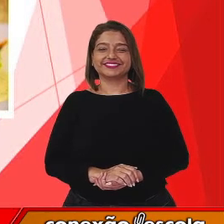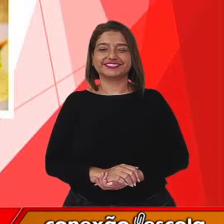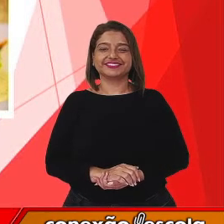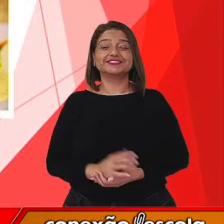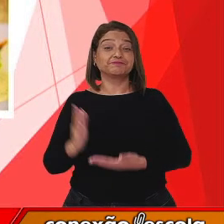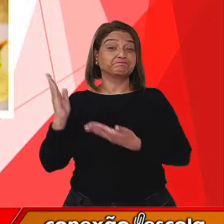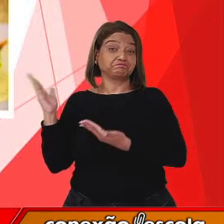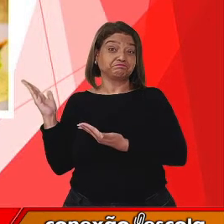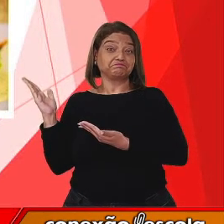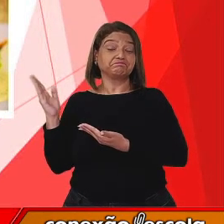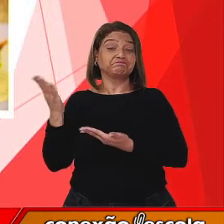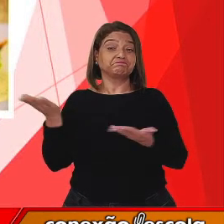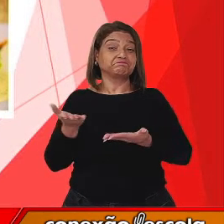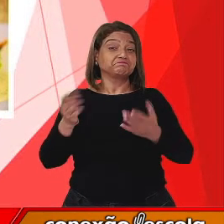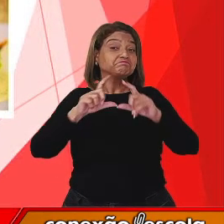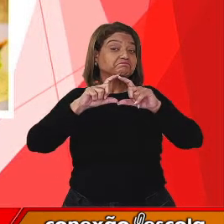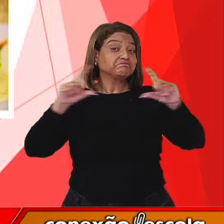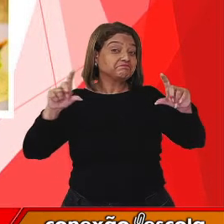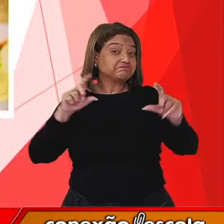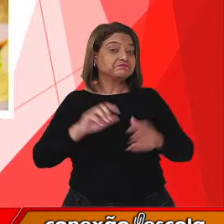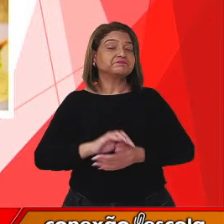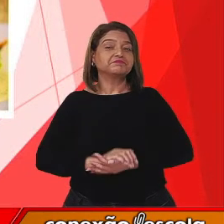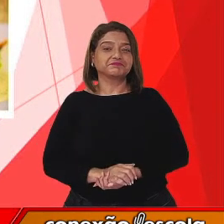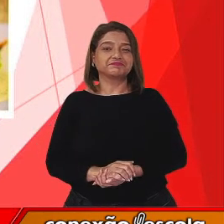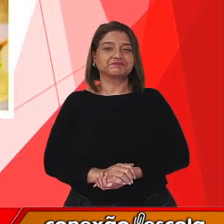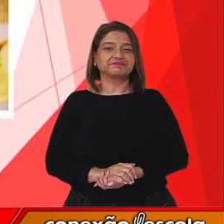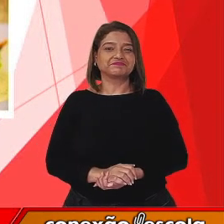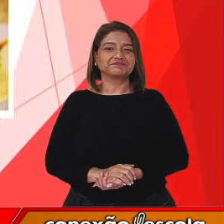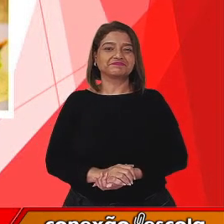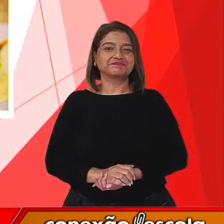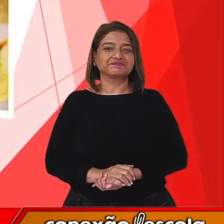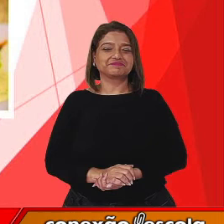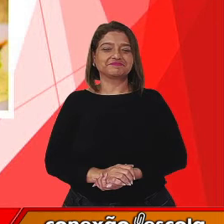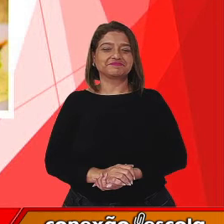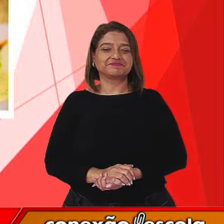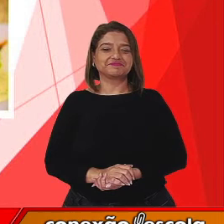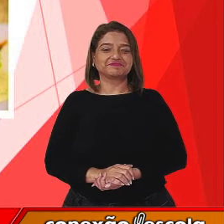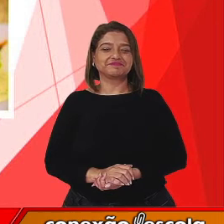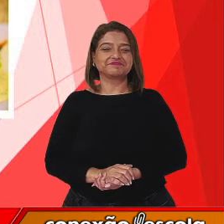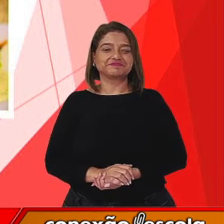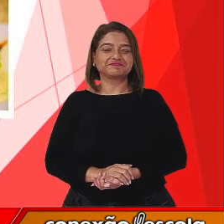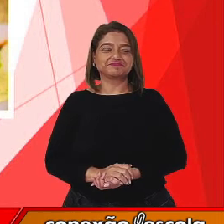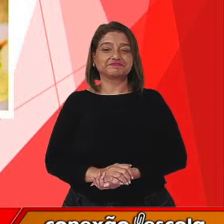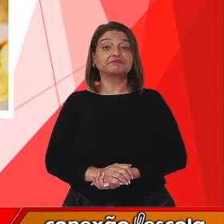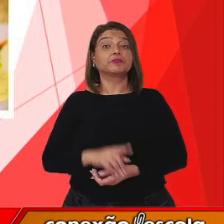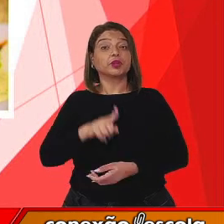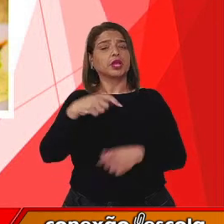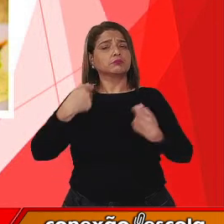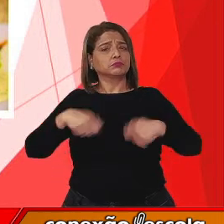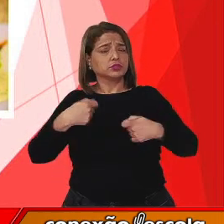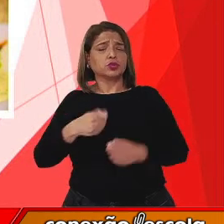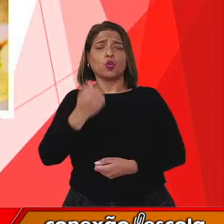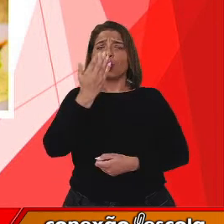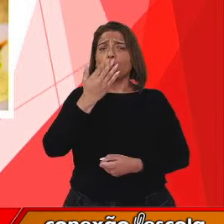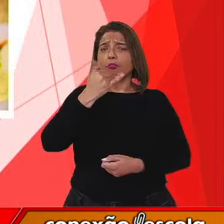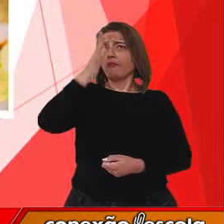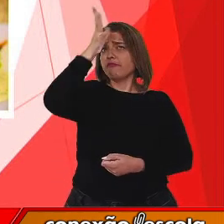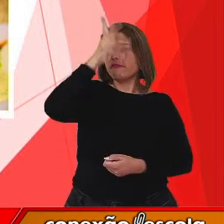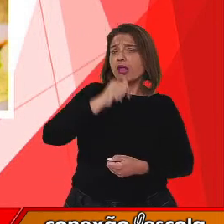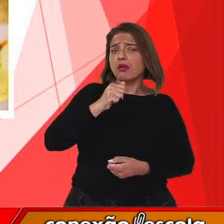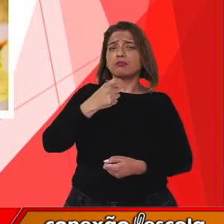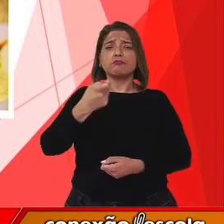Eat chicken, fish, eggs and nuts. Limit red meat and cheese. Avoid processed meat. Então, coma